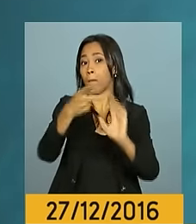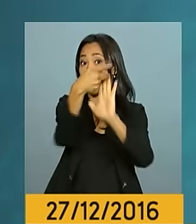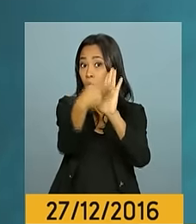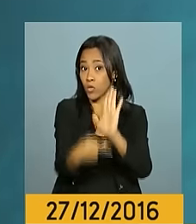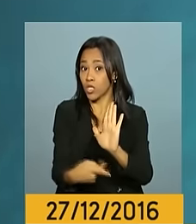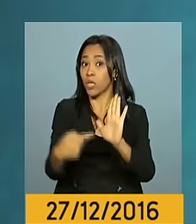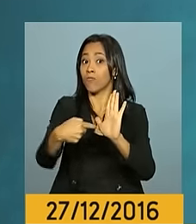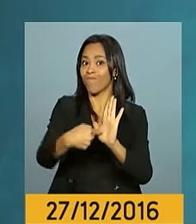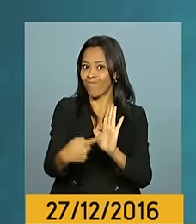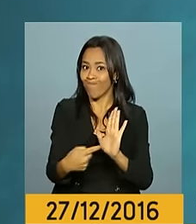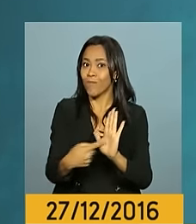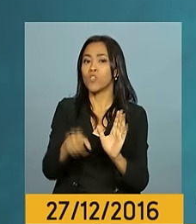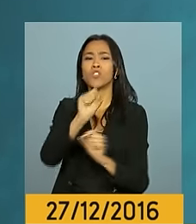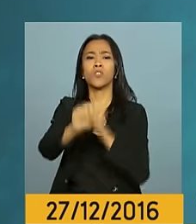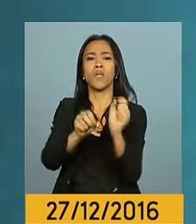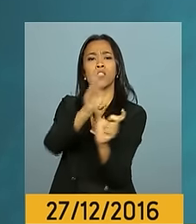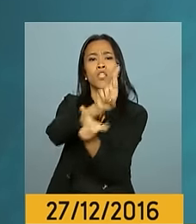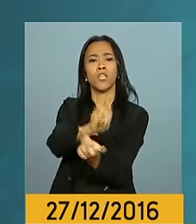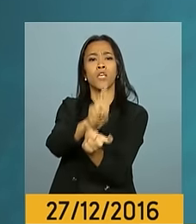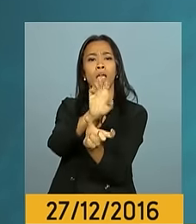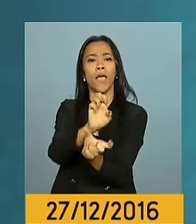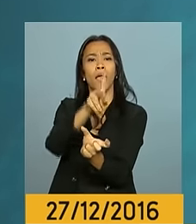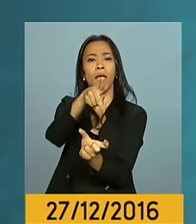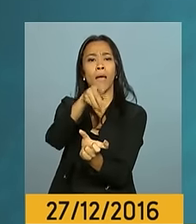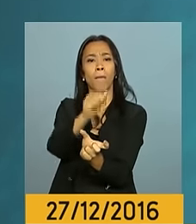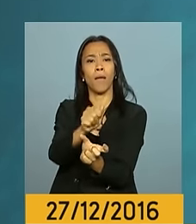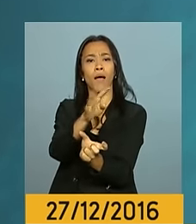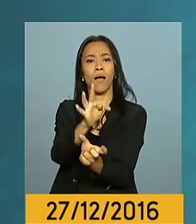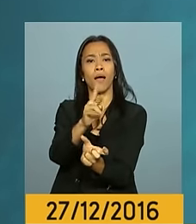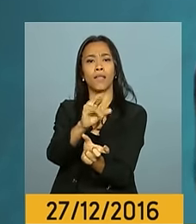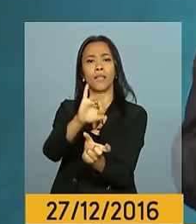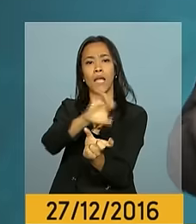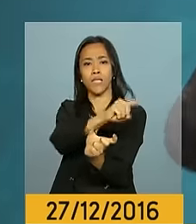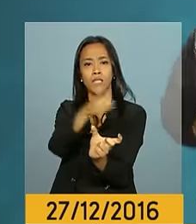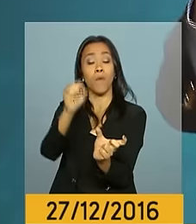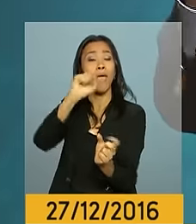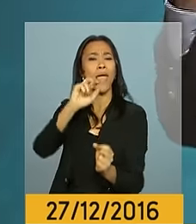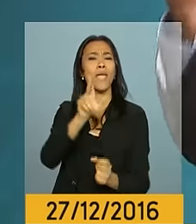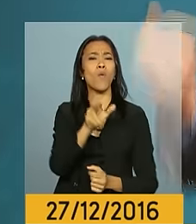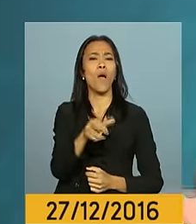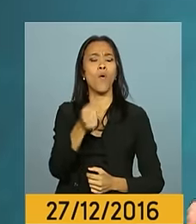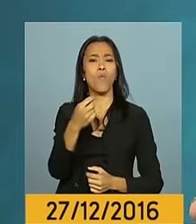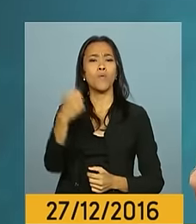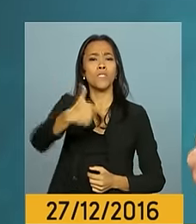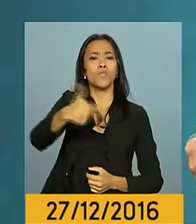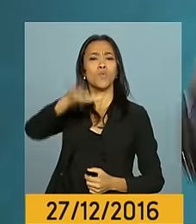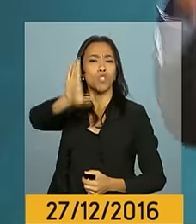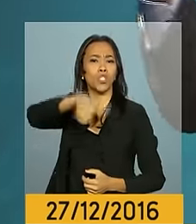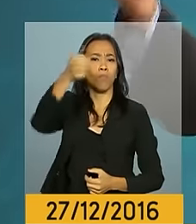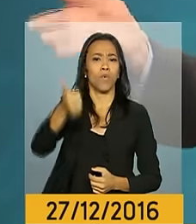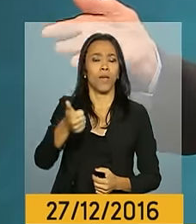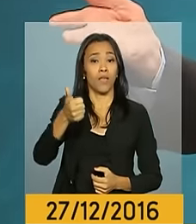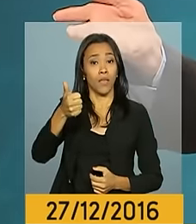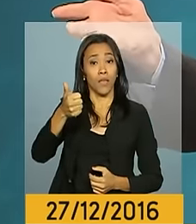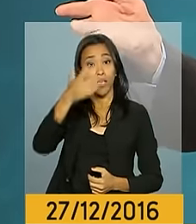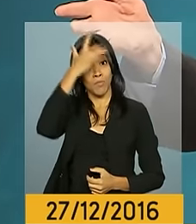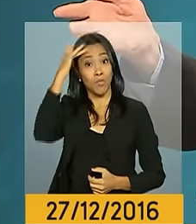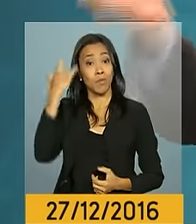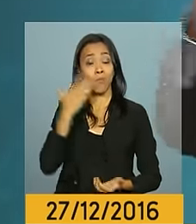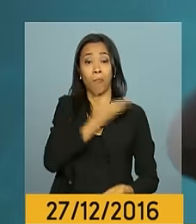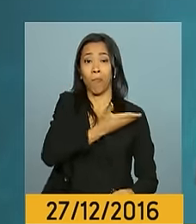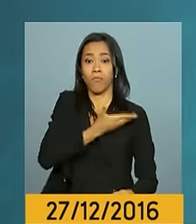de repatriação é uma segunda chamada para aqueles que não puderam trazer ou não